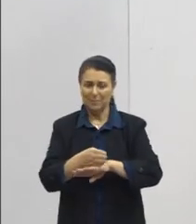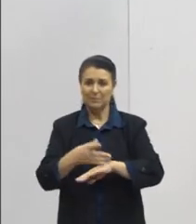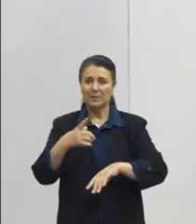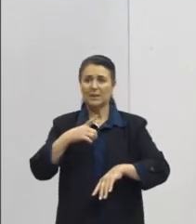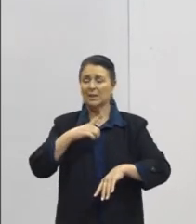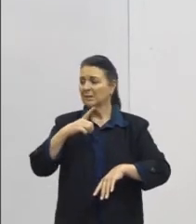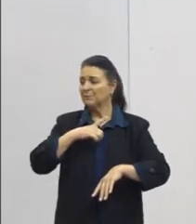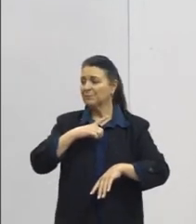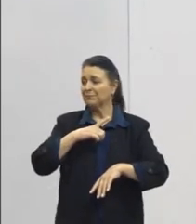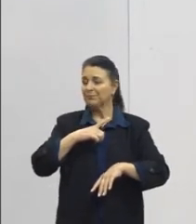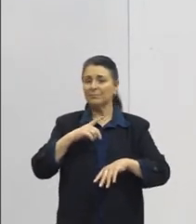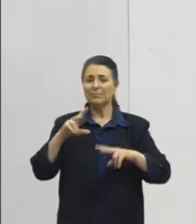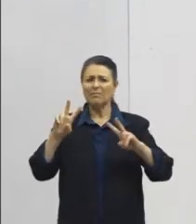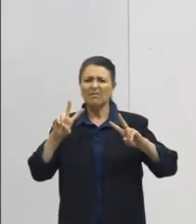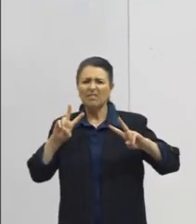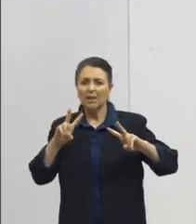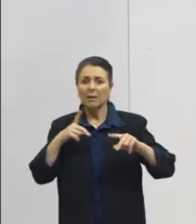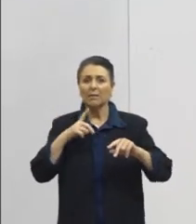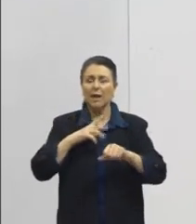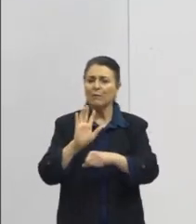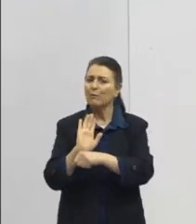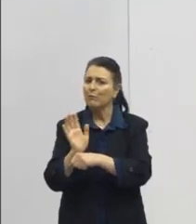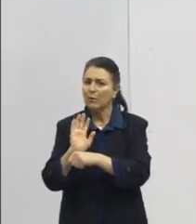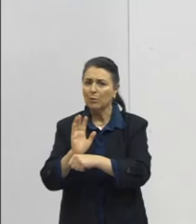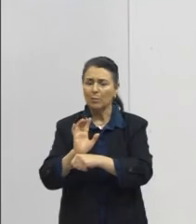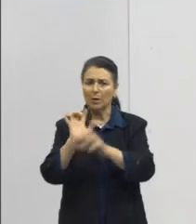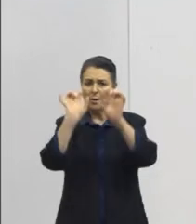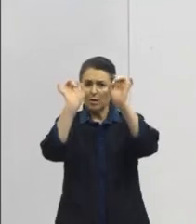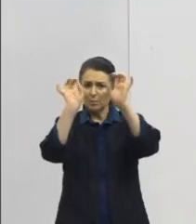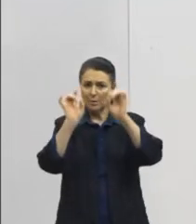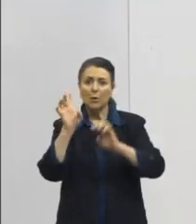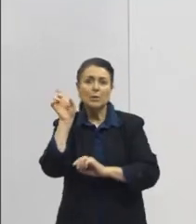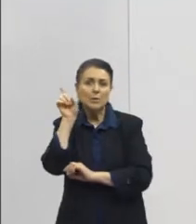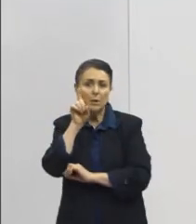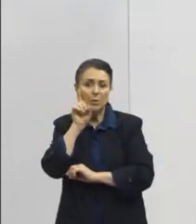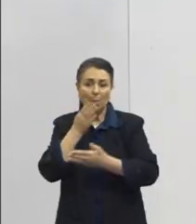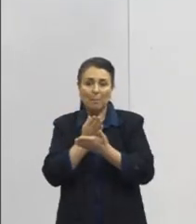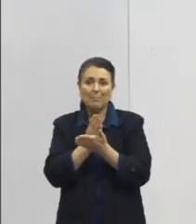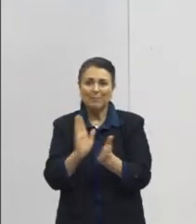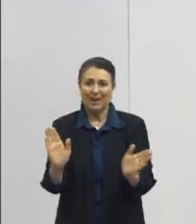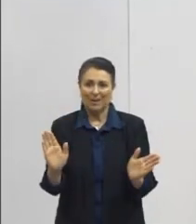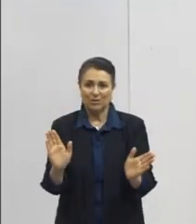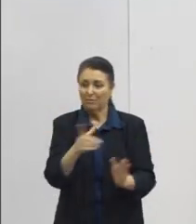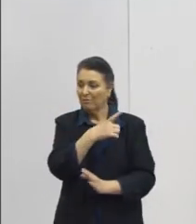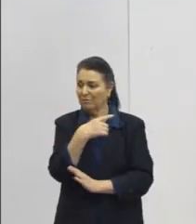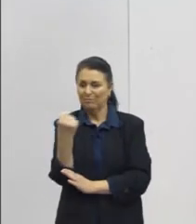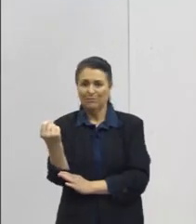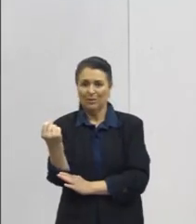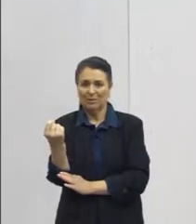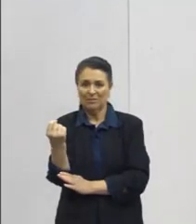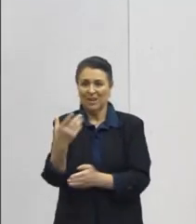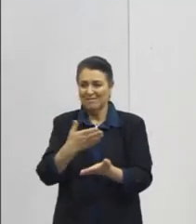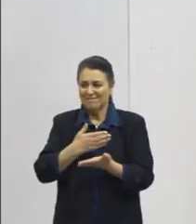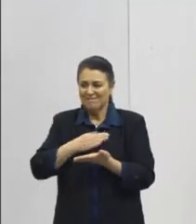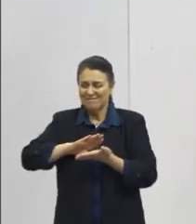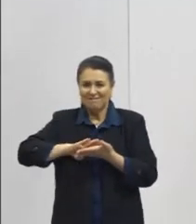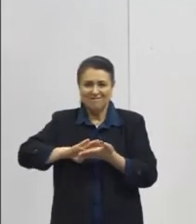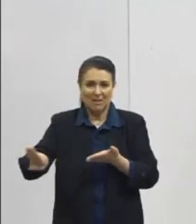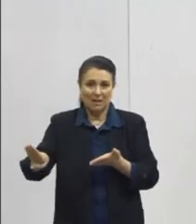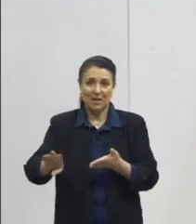filme Os Estados Unidos então acaba perdendo a guerra se retirando e o